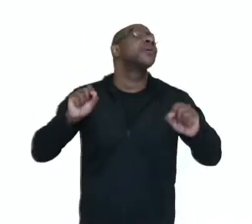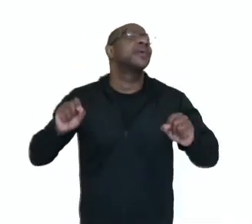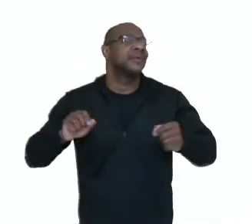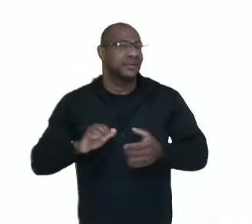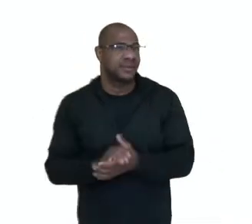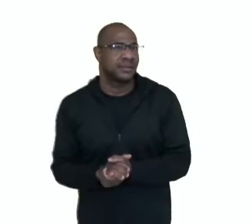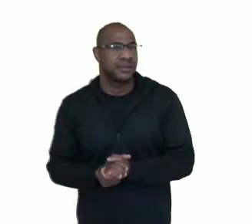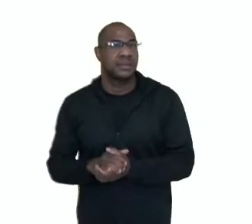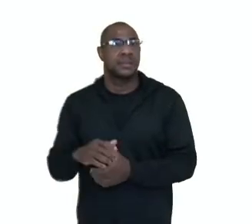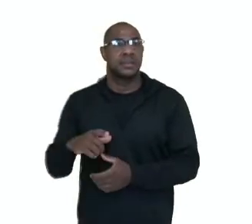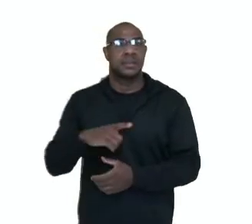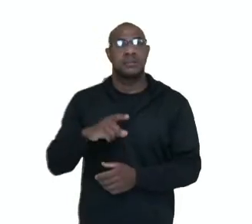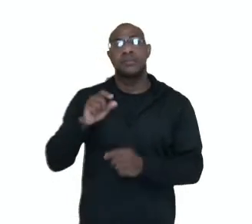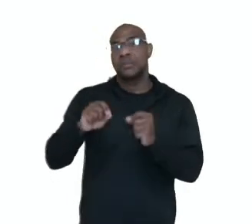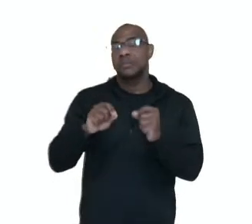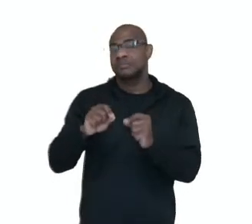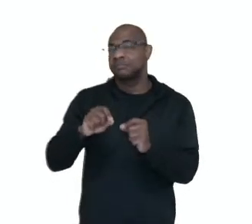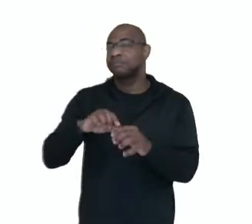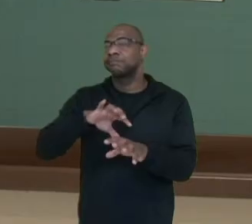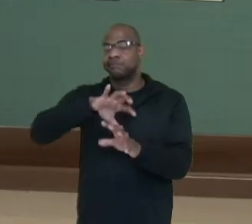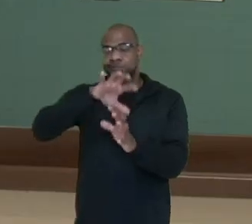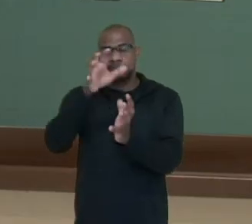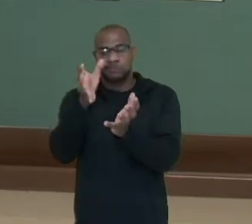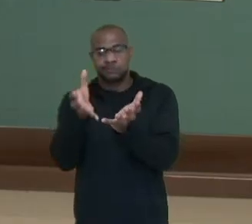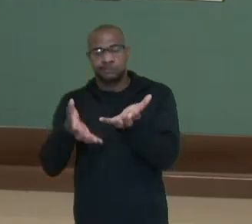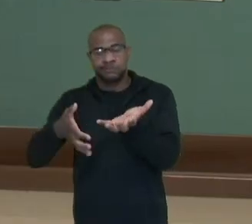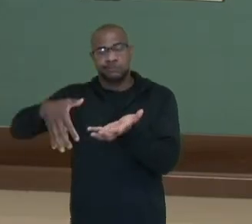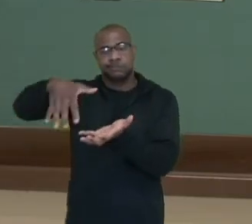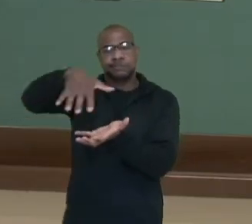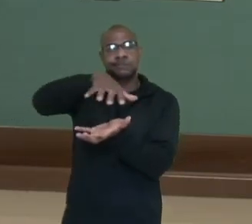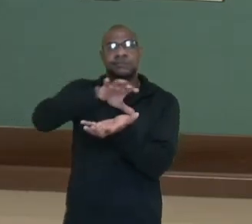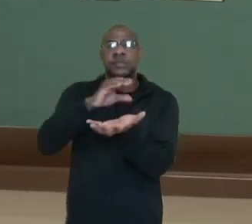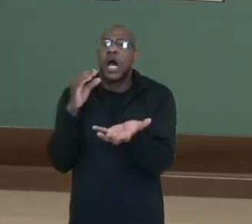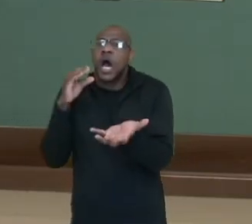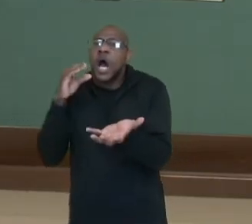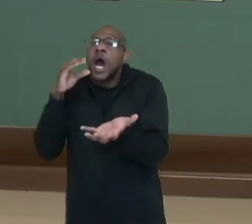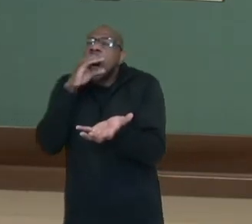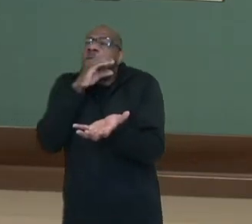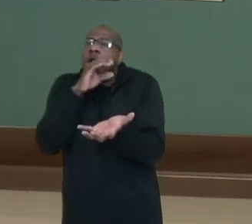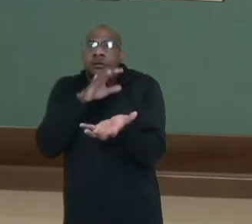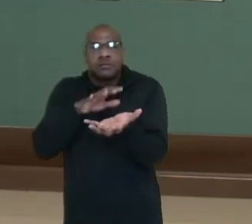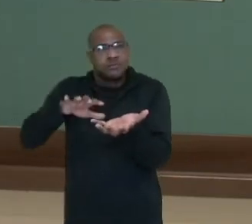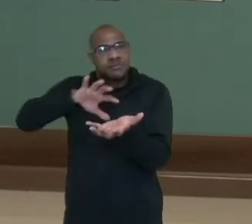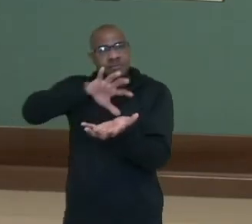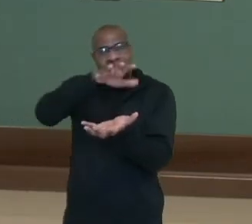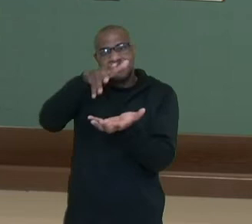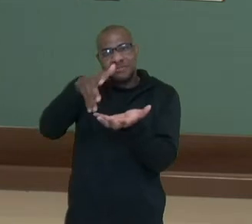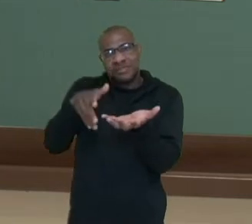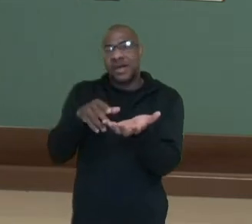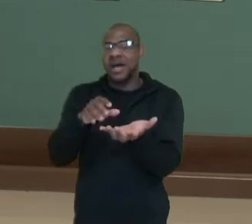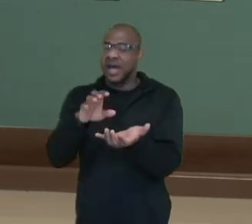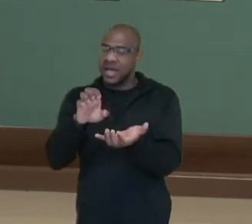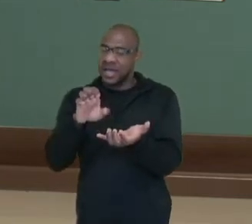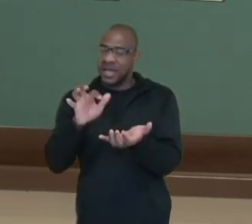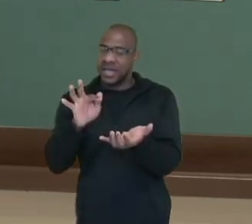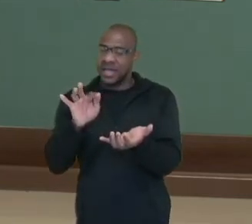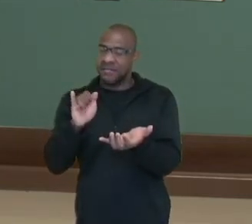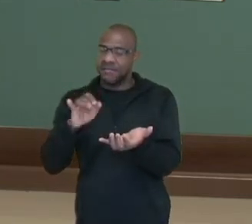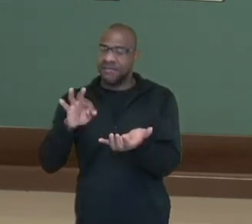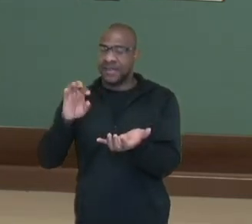também intensificar o efeito estufa. O efeito estufa, ele é algo natural e bom para nós.